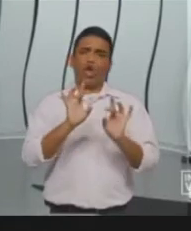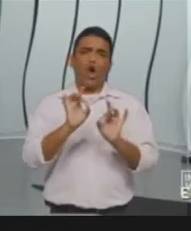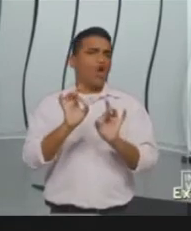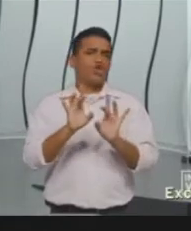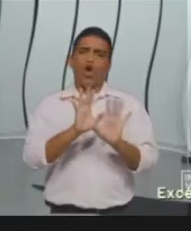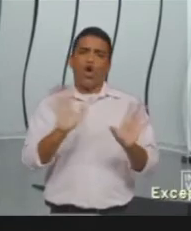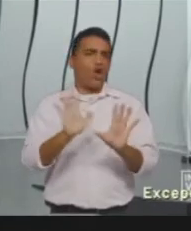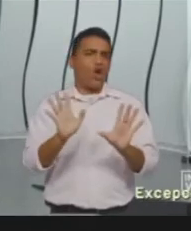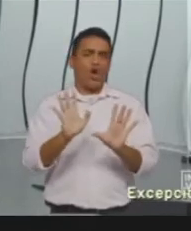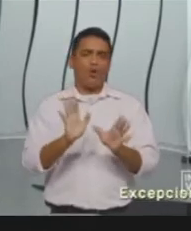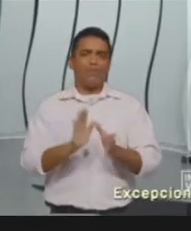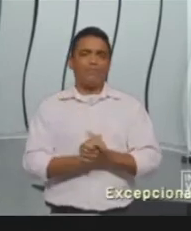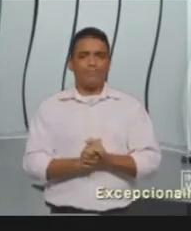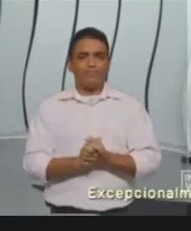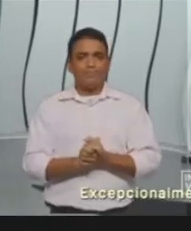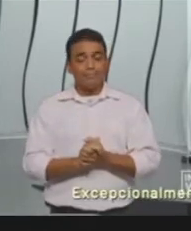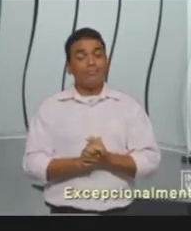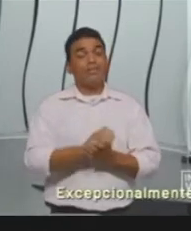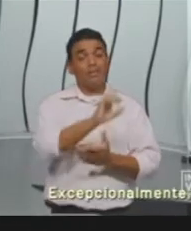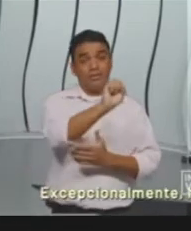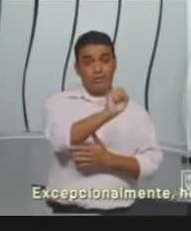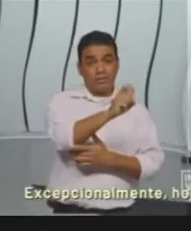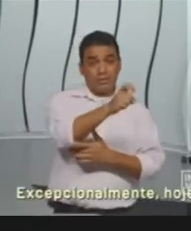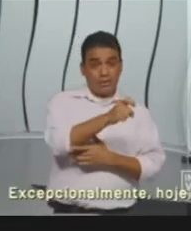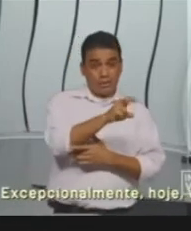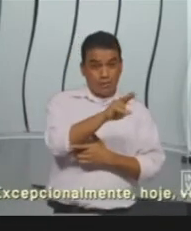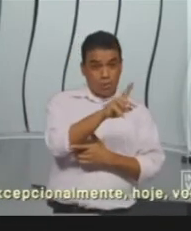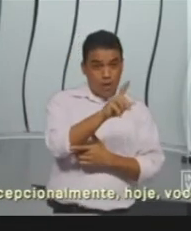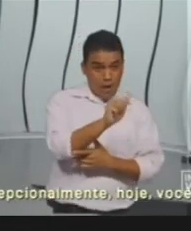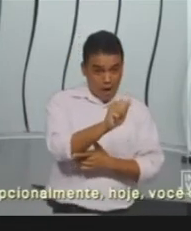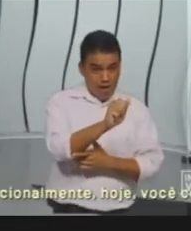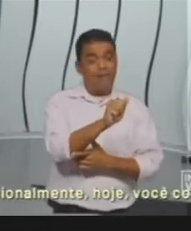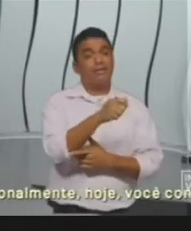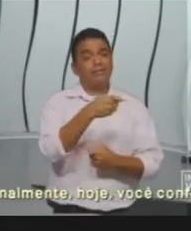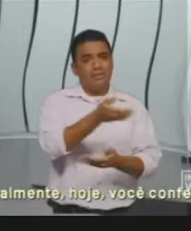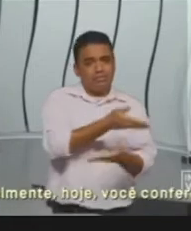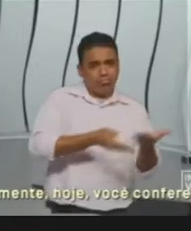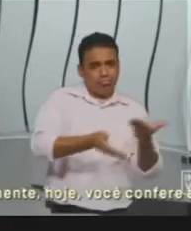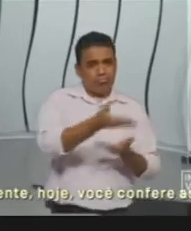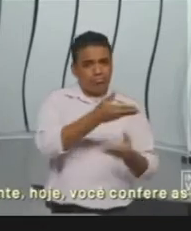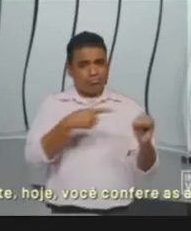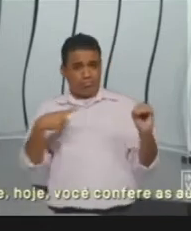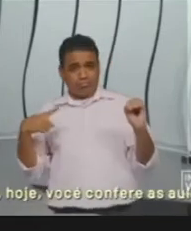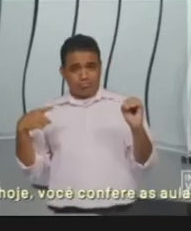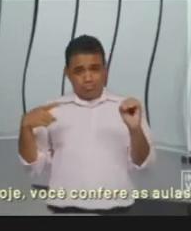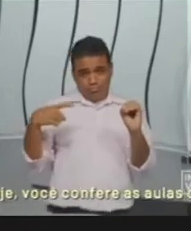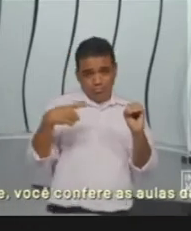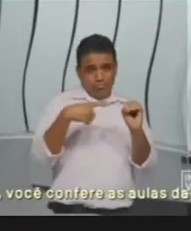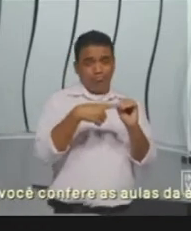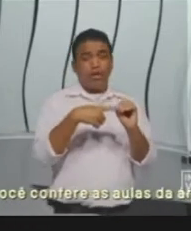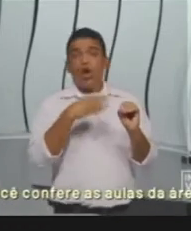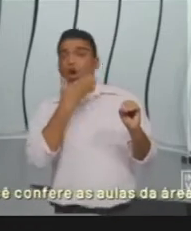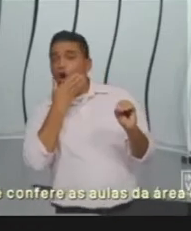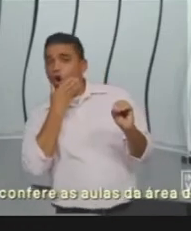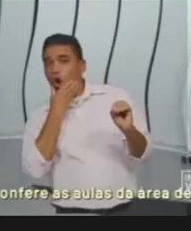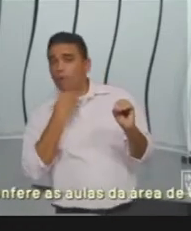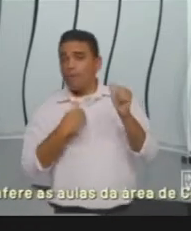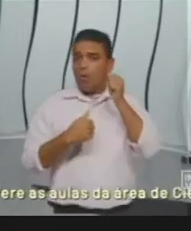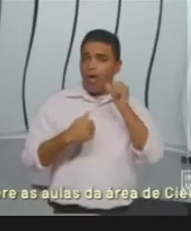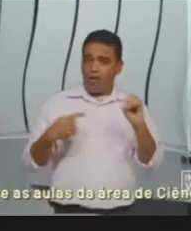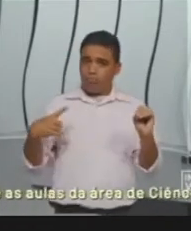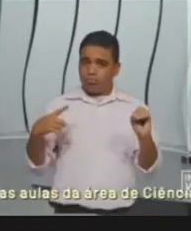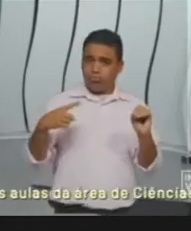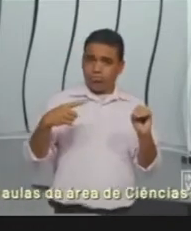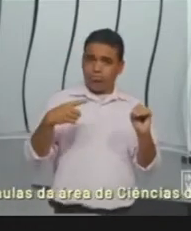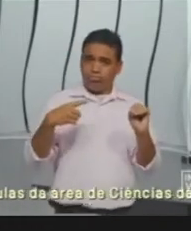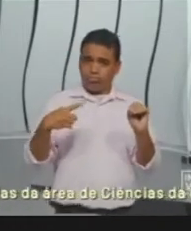Ok, então reprodução sexuada é isso, existe aí uma interação aí de um gameta masculino com um gameta feminino. Esse